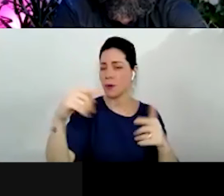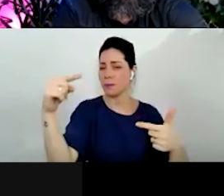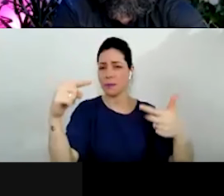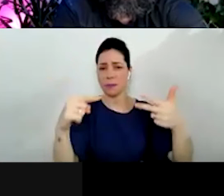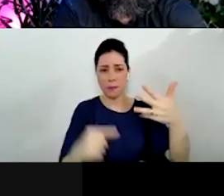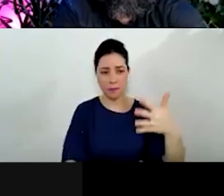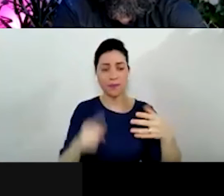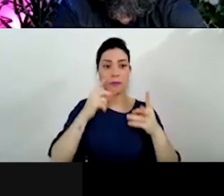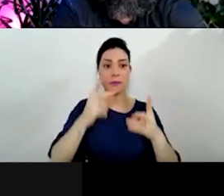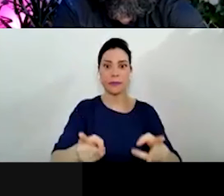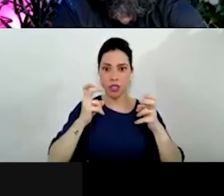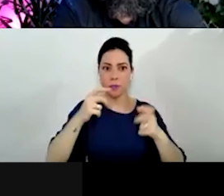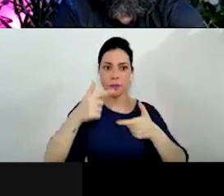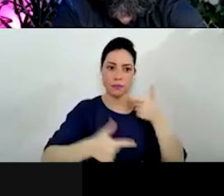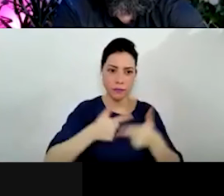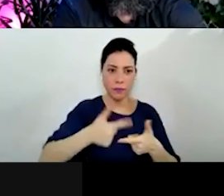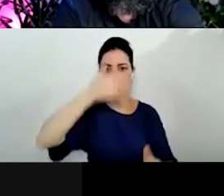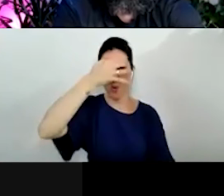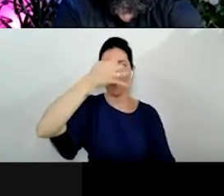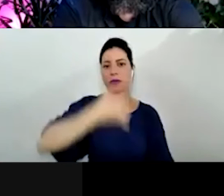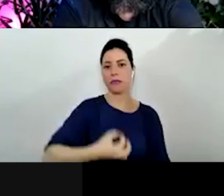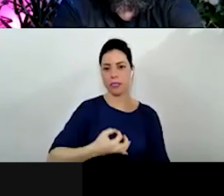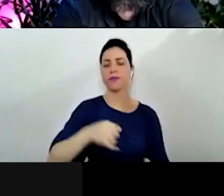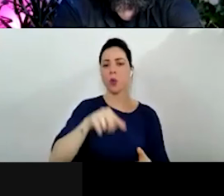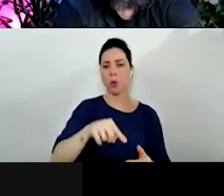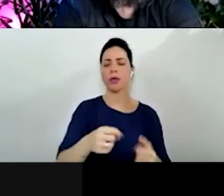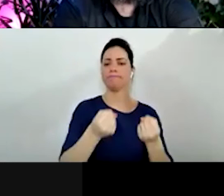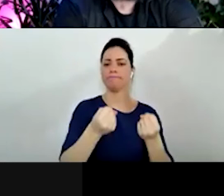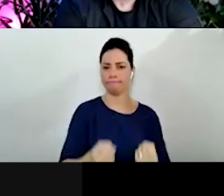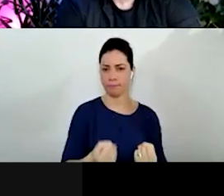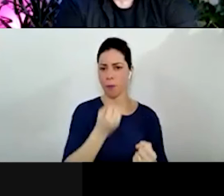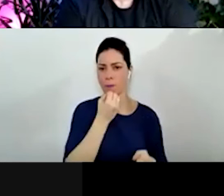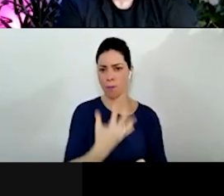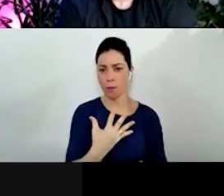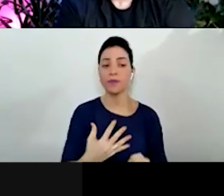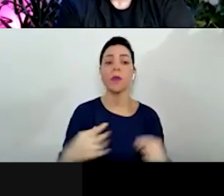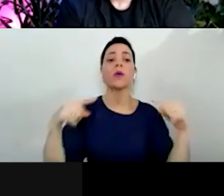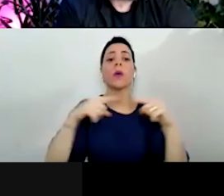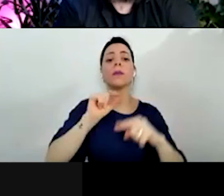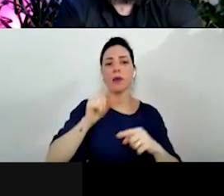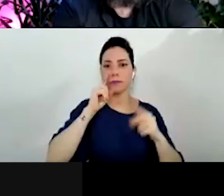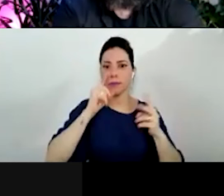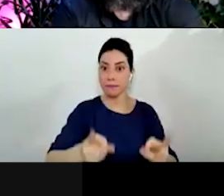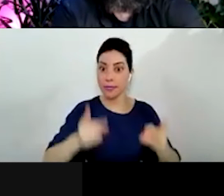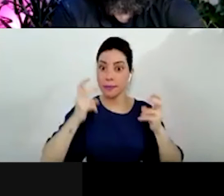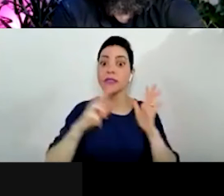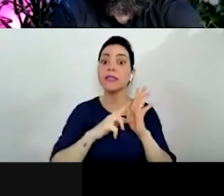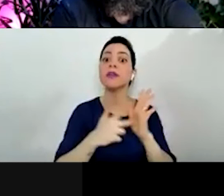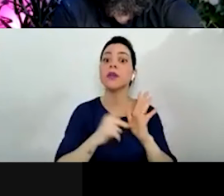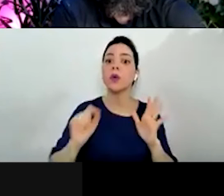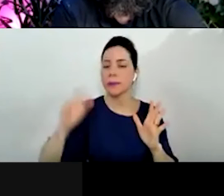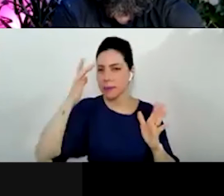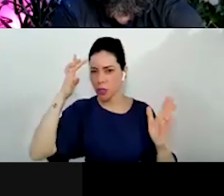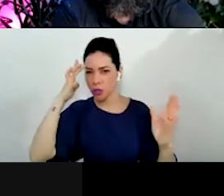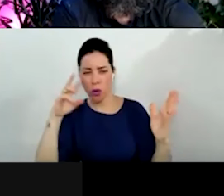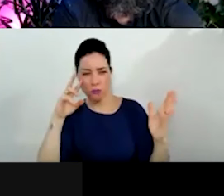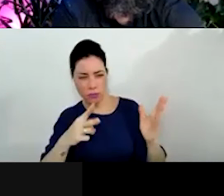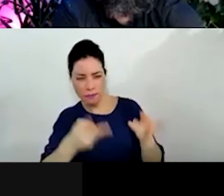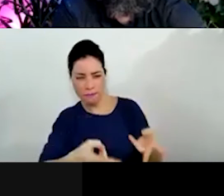perceptível operável compreensível e robusto o conteúdo perceptível ele tem que dar perceptível aos olhos aos ouvidos o